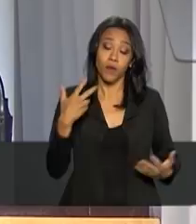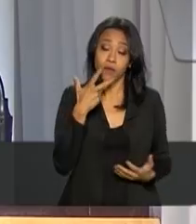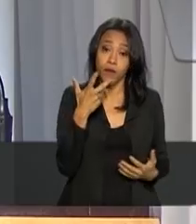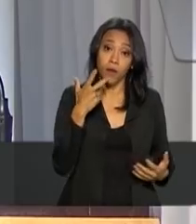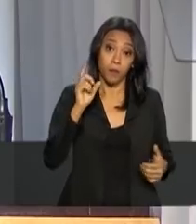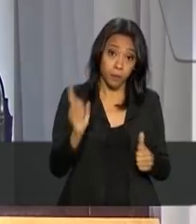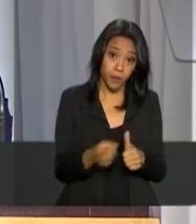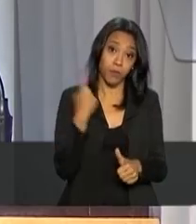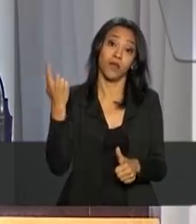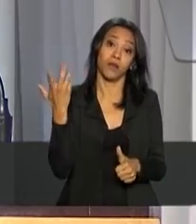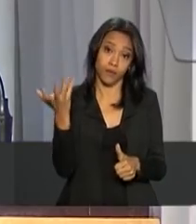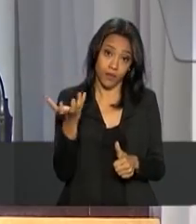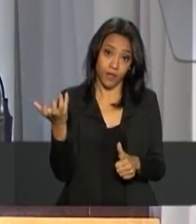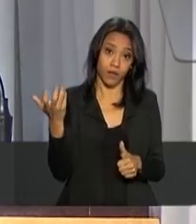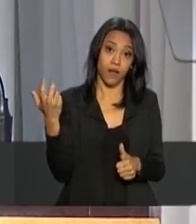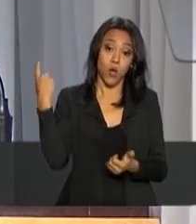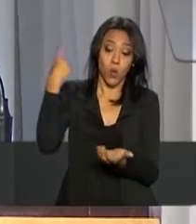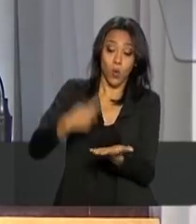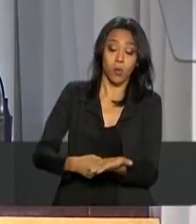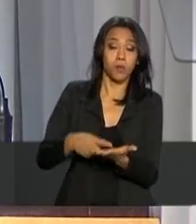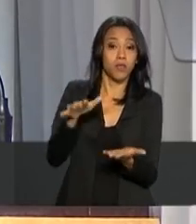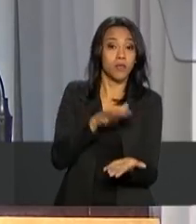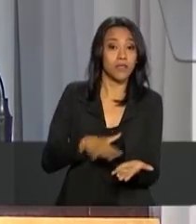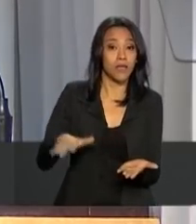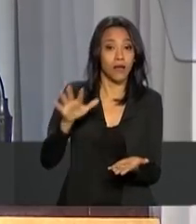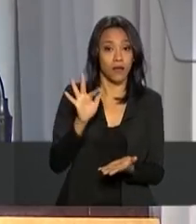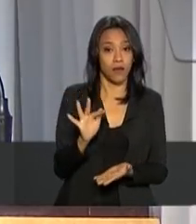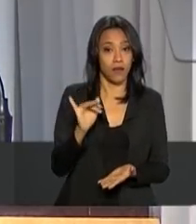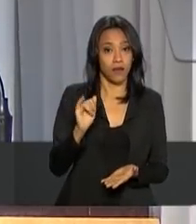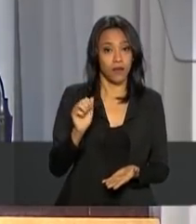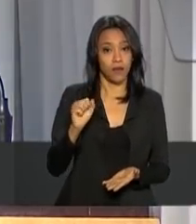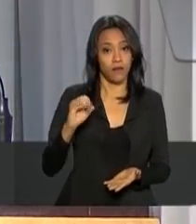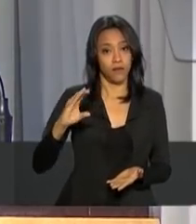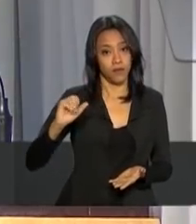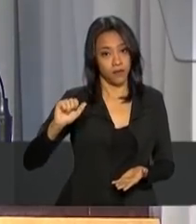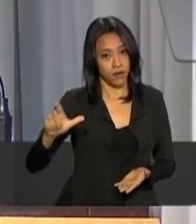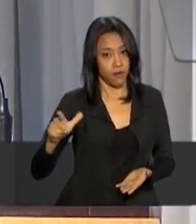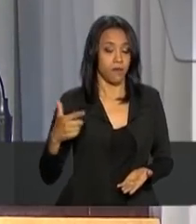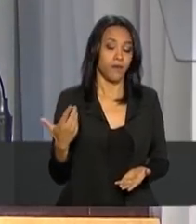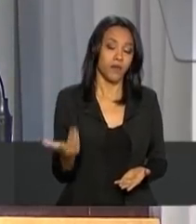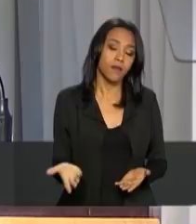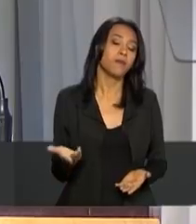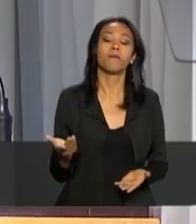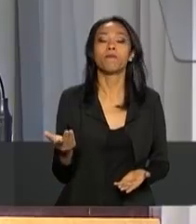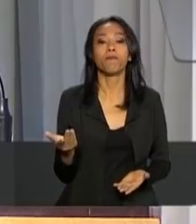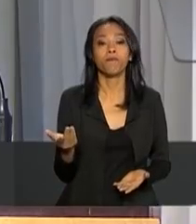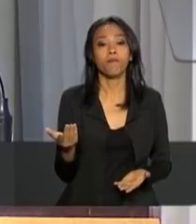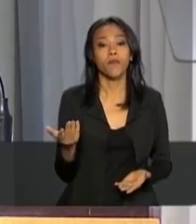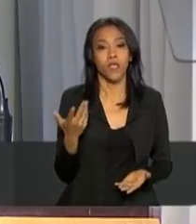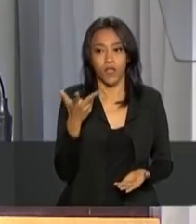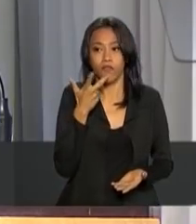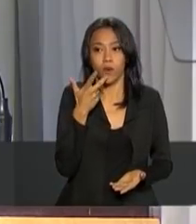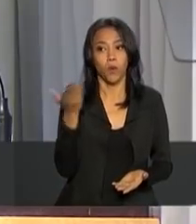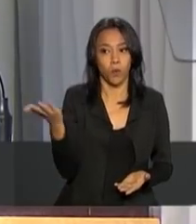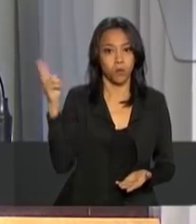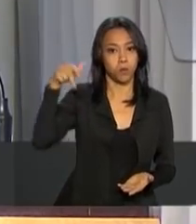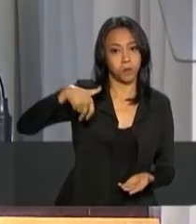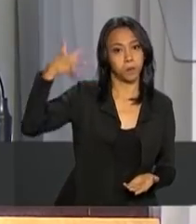primeiro momento era este: a responsabilidade fiscal. Então, vamos, como disse o doutor